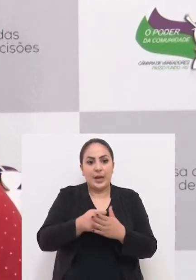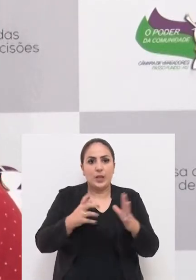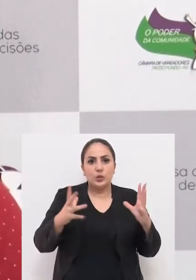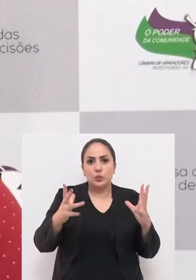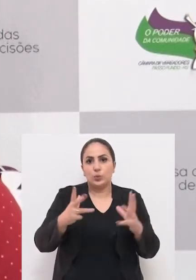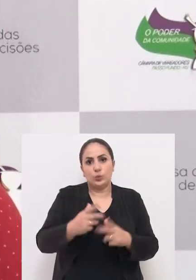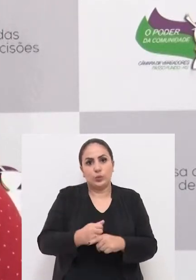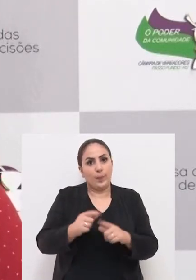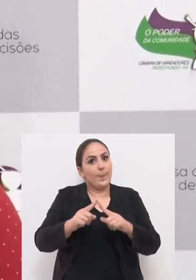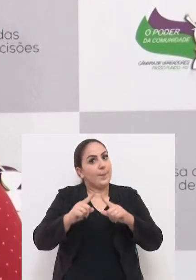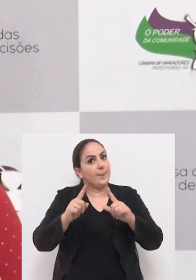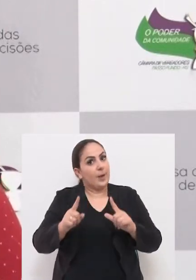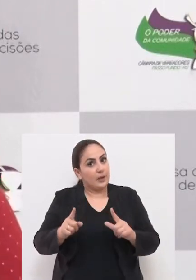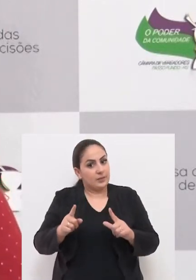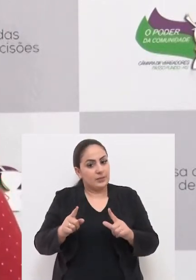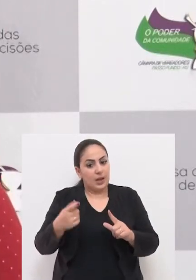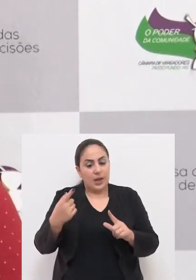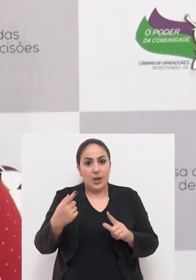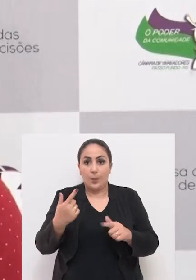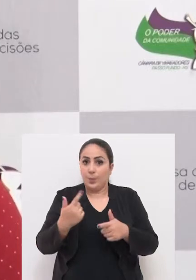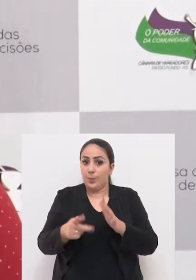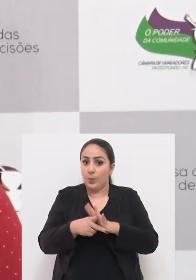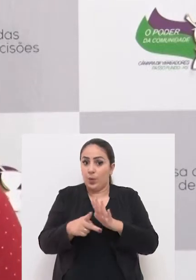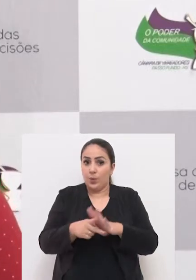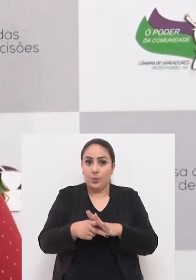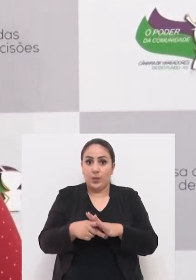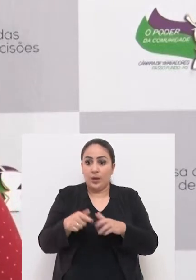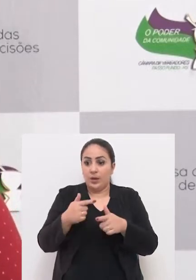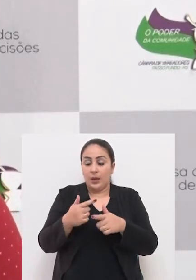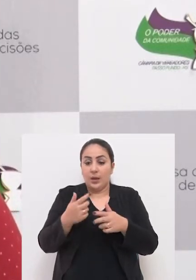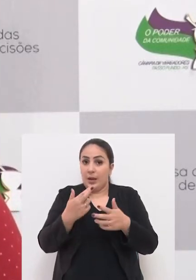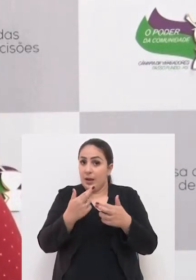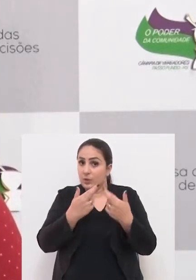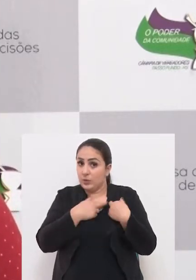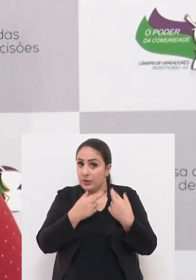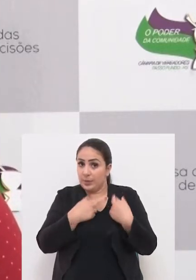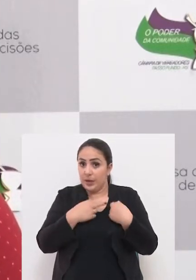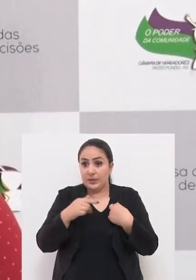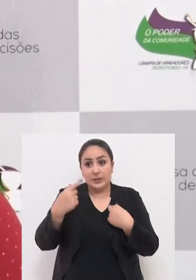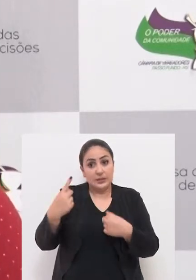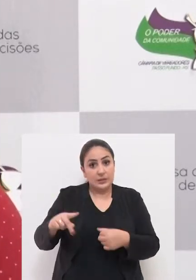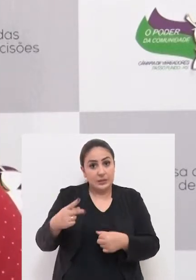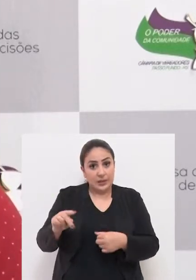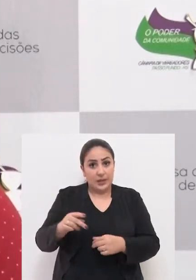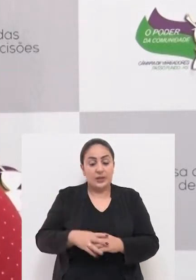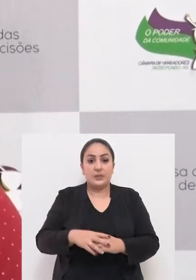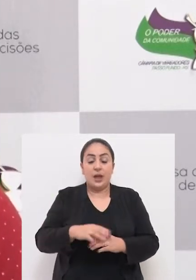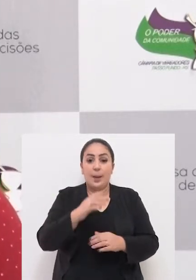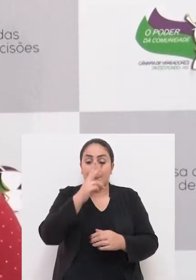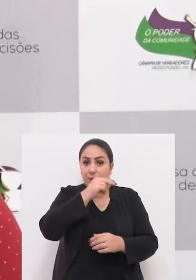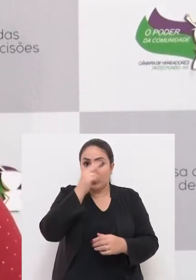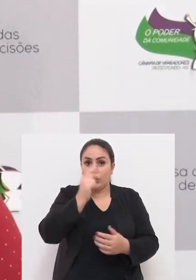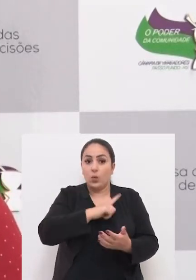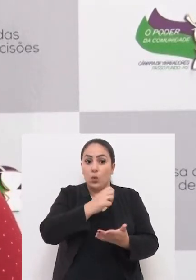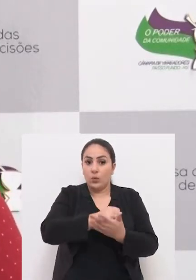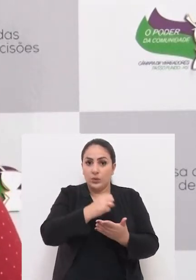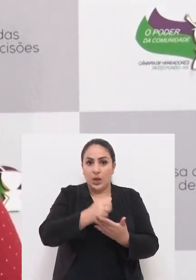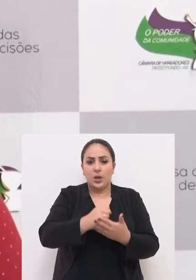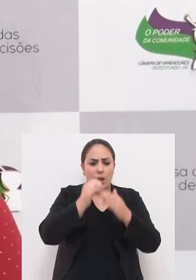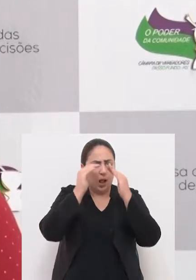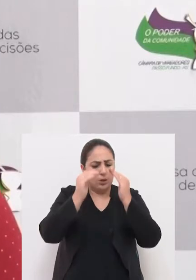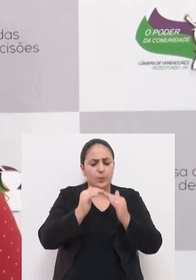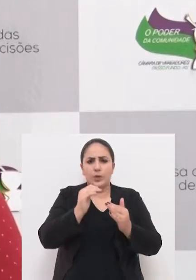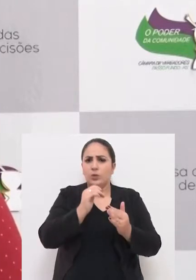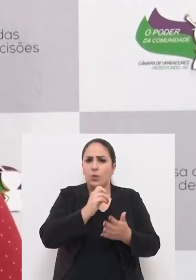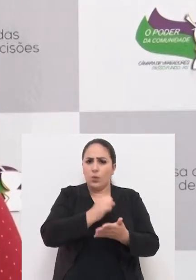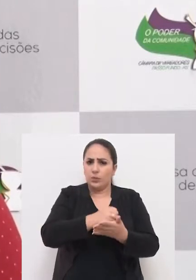suficiente para cobrir tudo. Mas aí é uma questão que foge da alçada da prefeitura. A prefeitura tinha um contrato com essa empresa e a